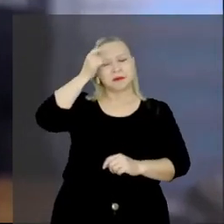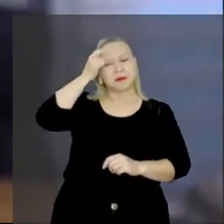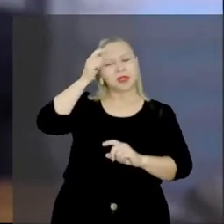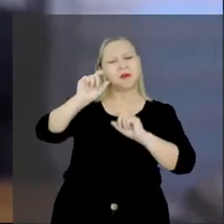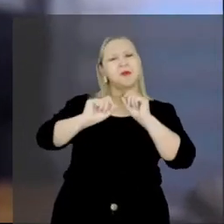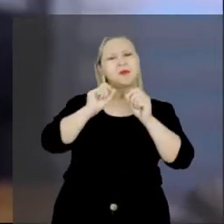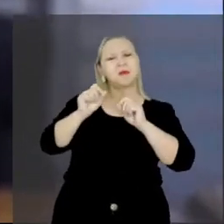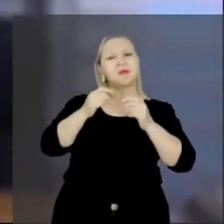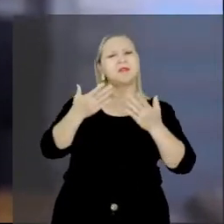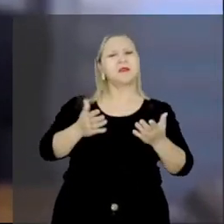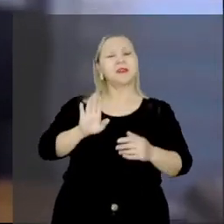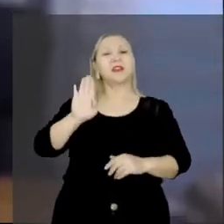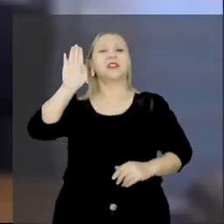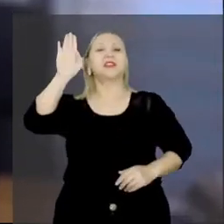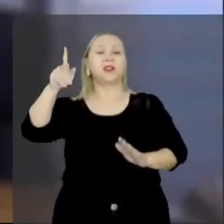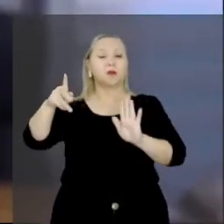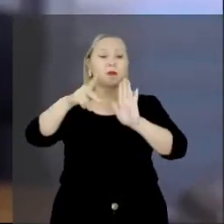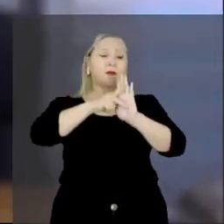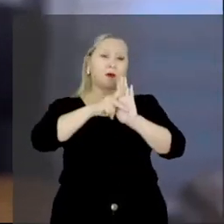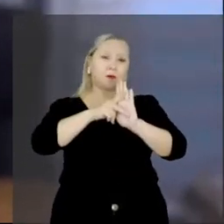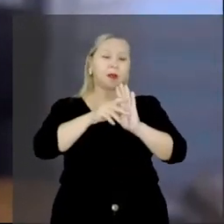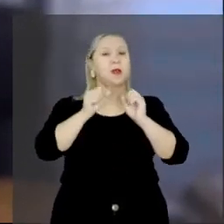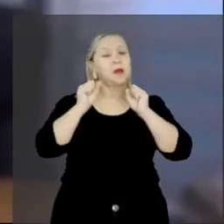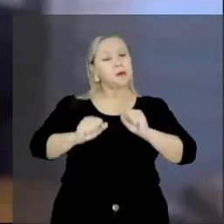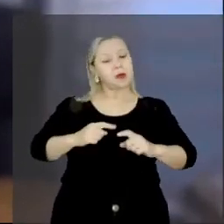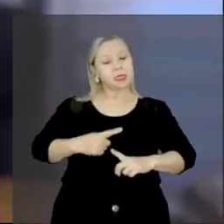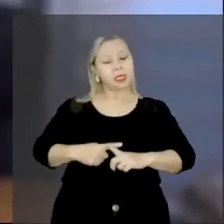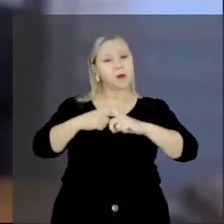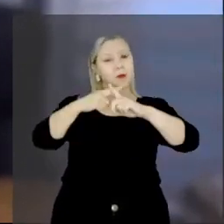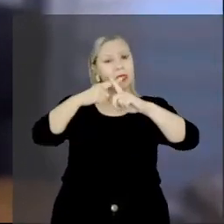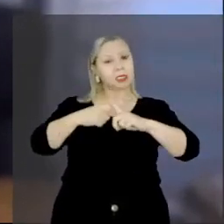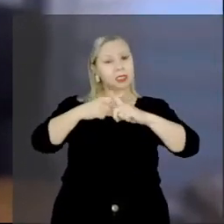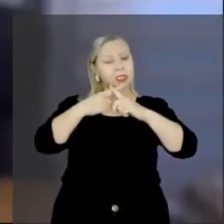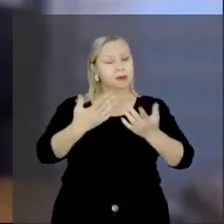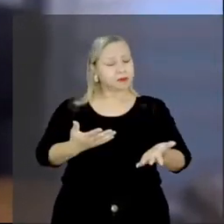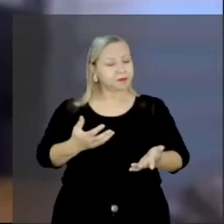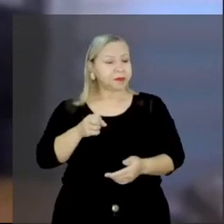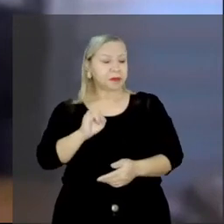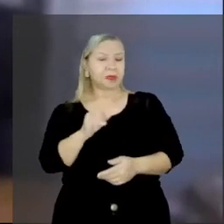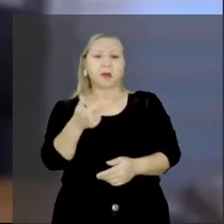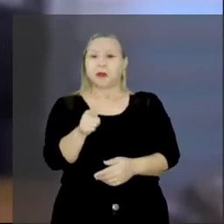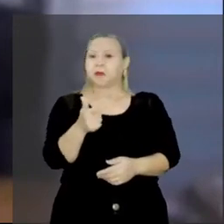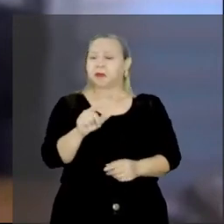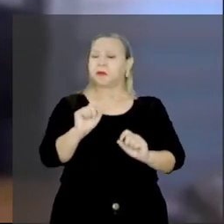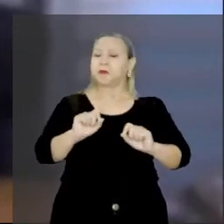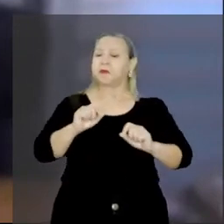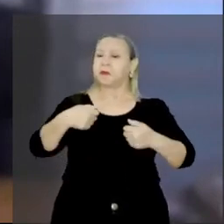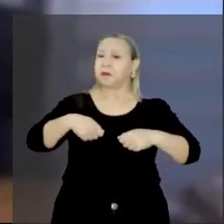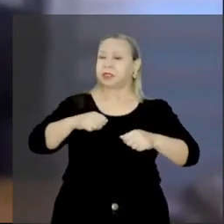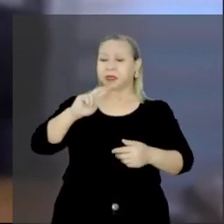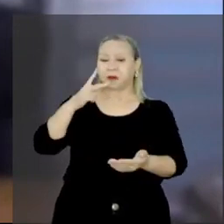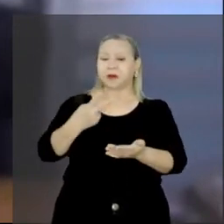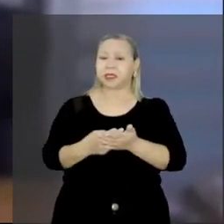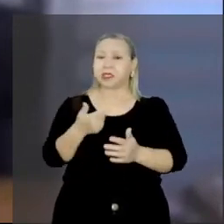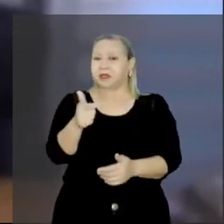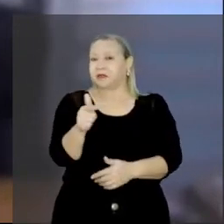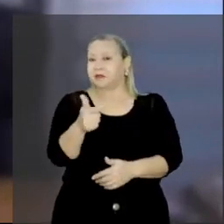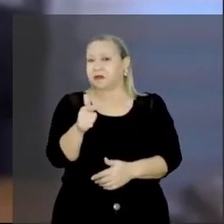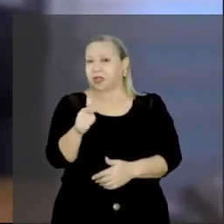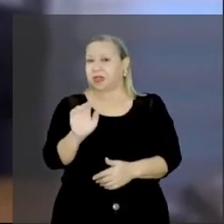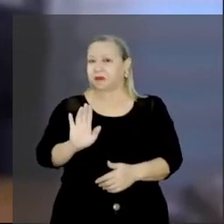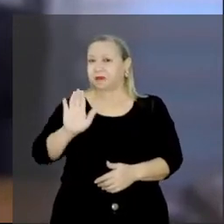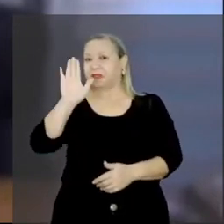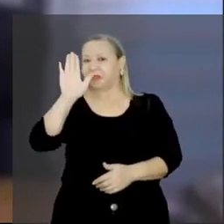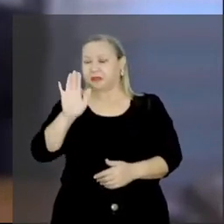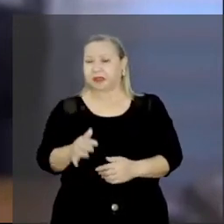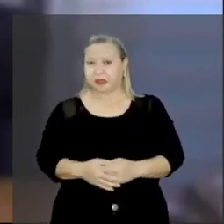É uma figura, sabe, de projeção, é um companheiro que está governando bem a cidade de Belo Horizonte, é um companheiro mais próximo